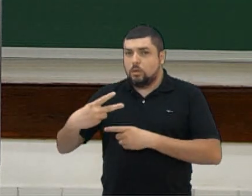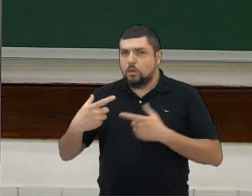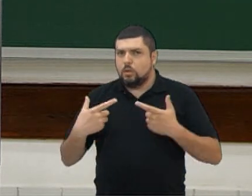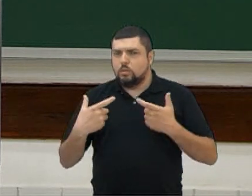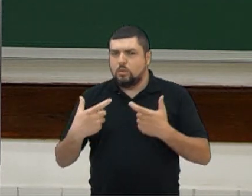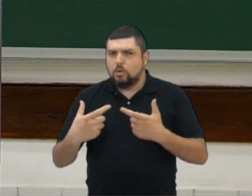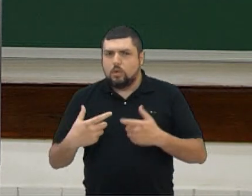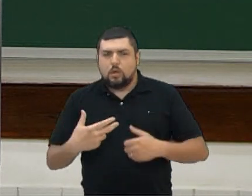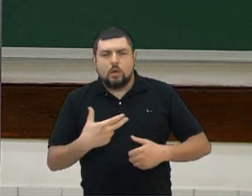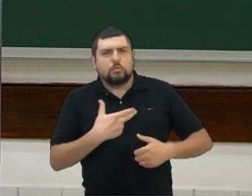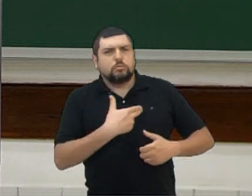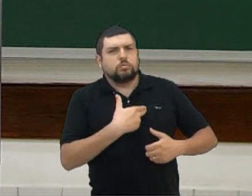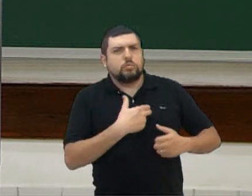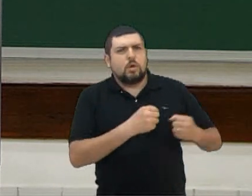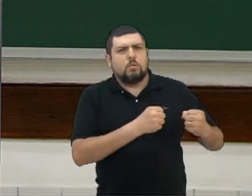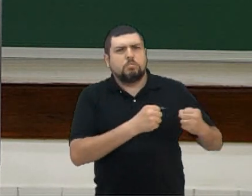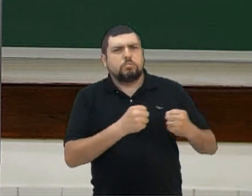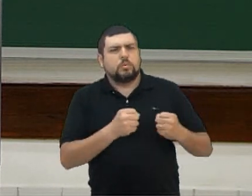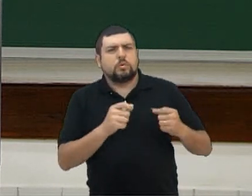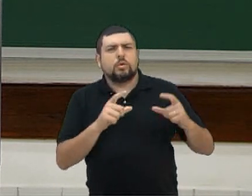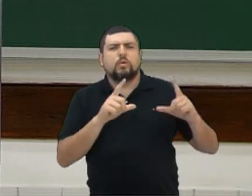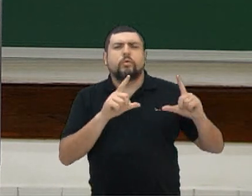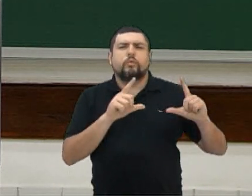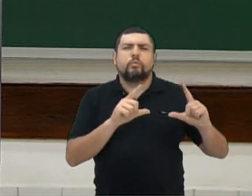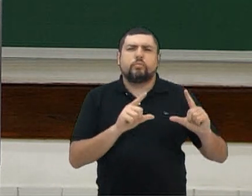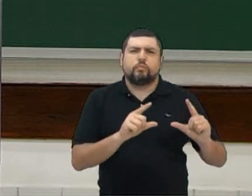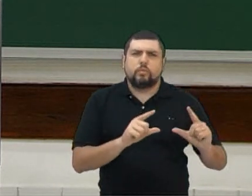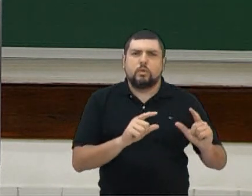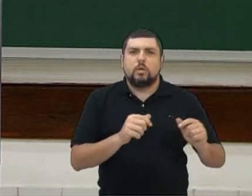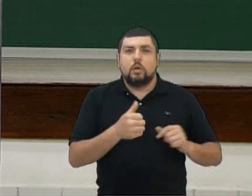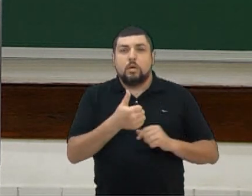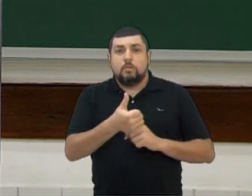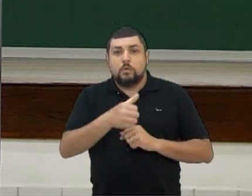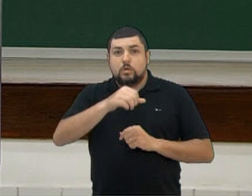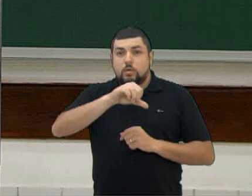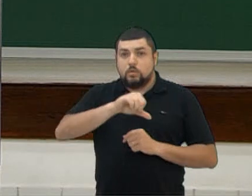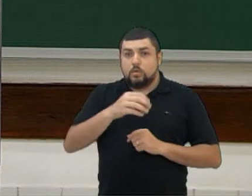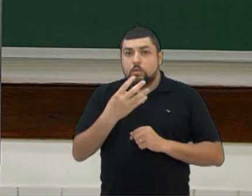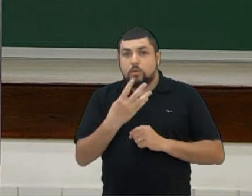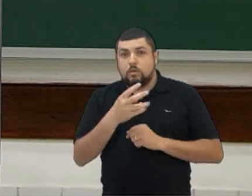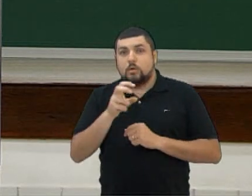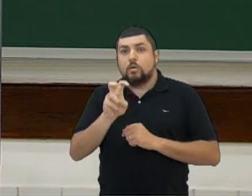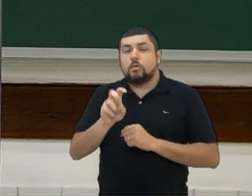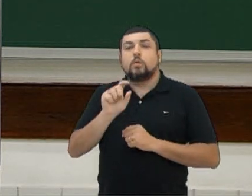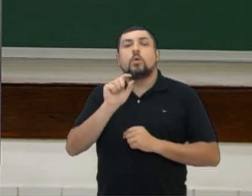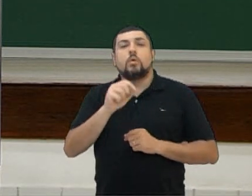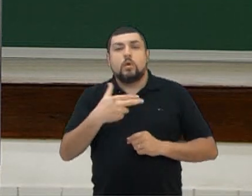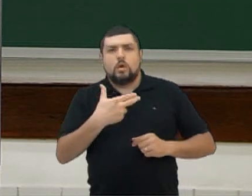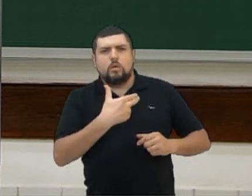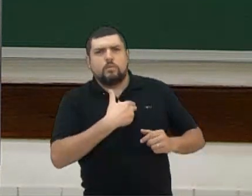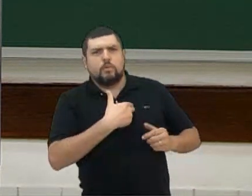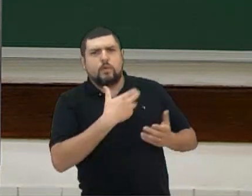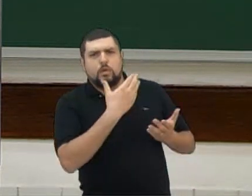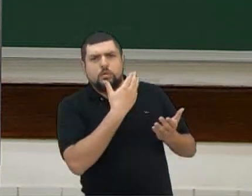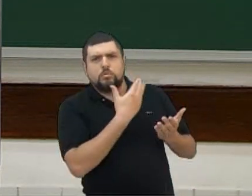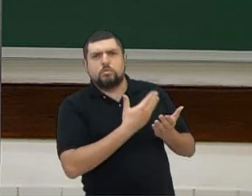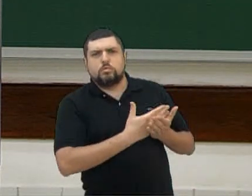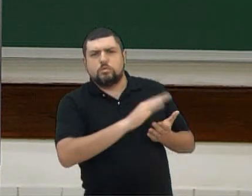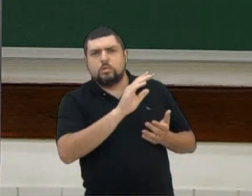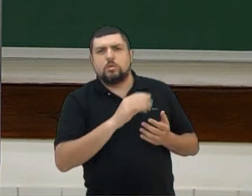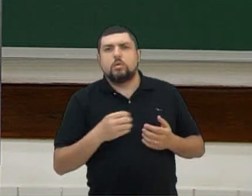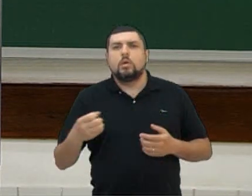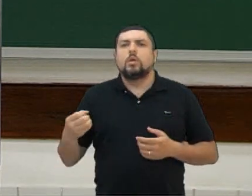começa a se enfraquecer e em 1945 o Vargas é deposto do poder e são convocadas